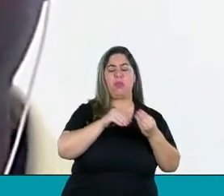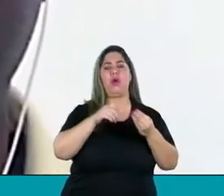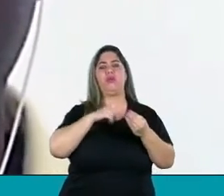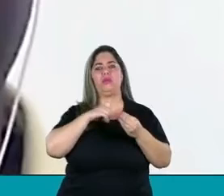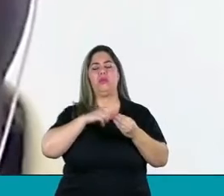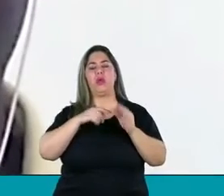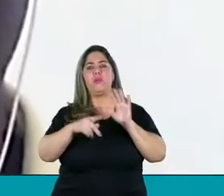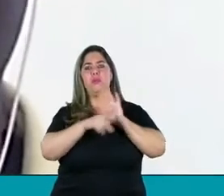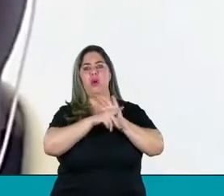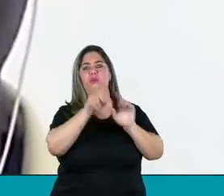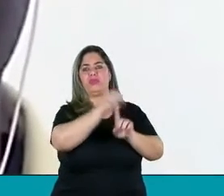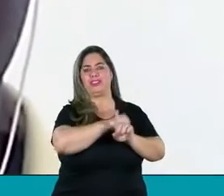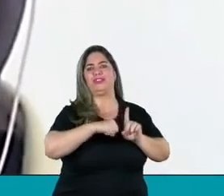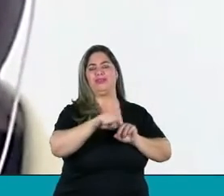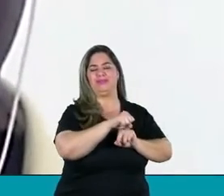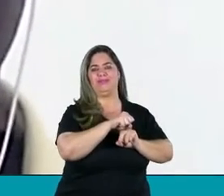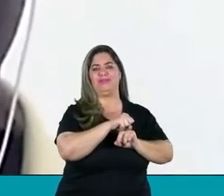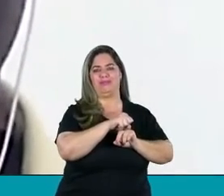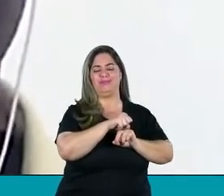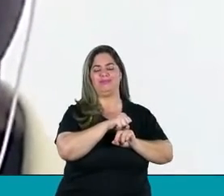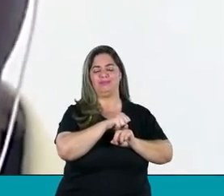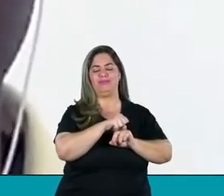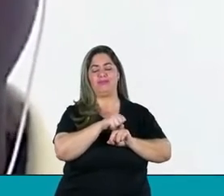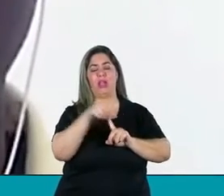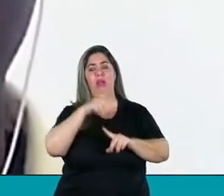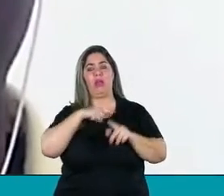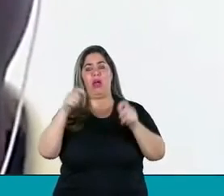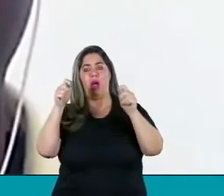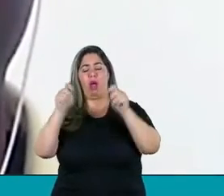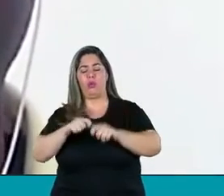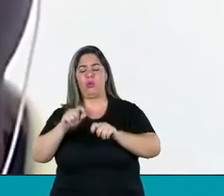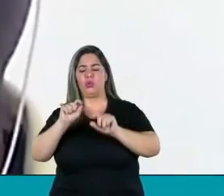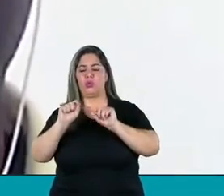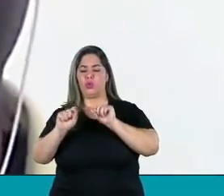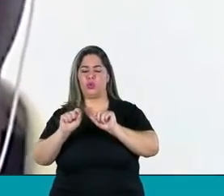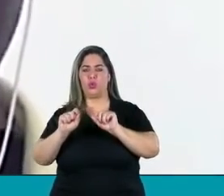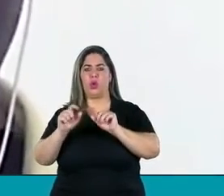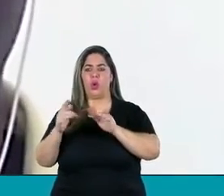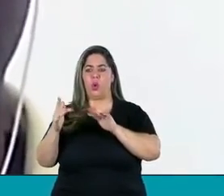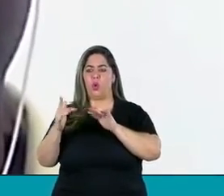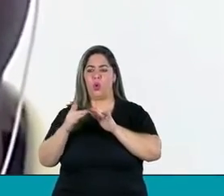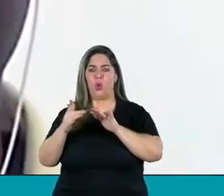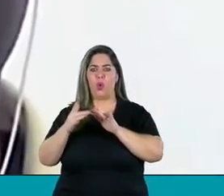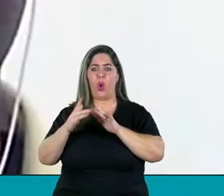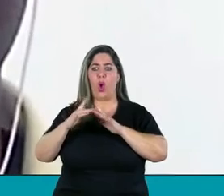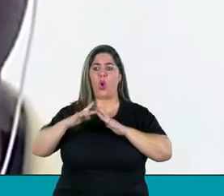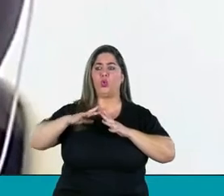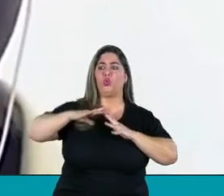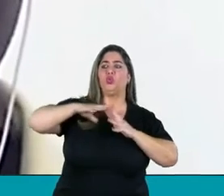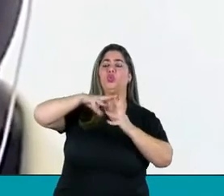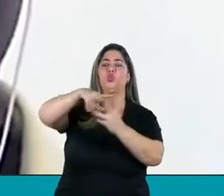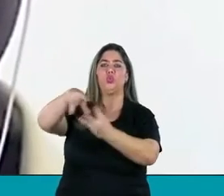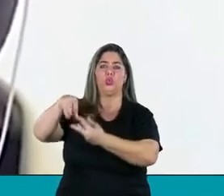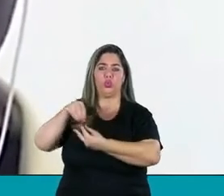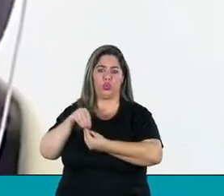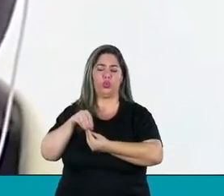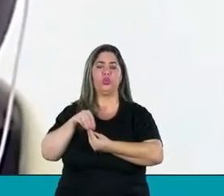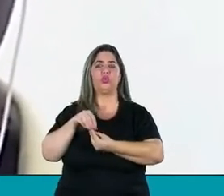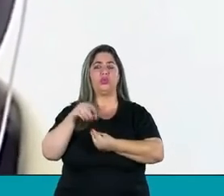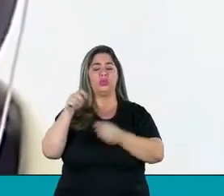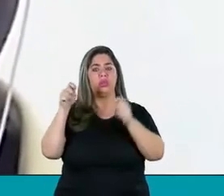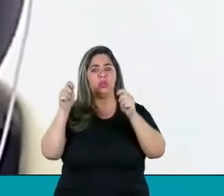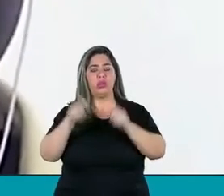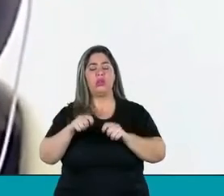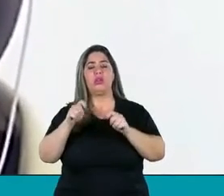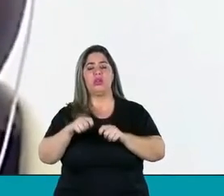biopsico-antropossocial do homem. Dessa forma, a possibilidade de sintonia entre totalidade histórica e teoria sistêmica